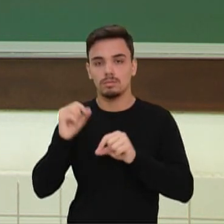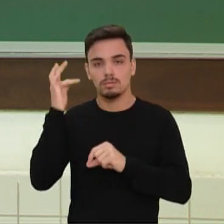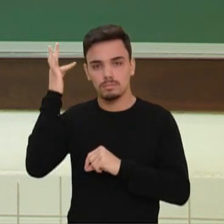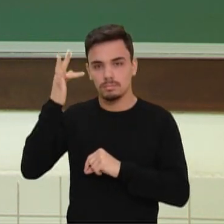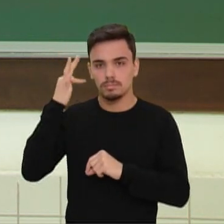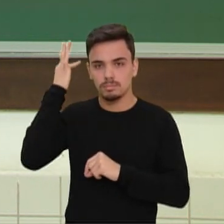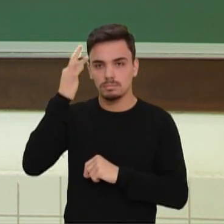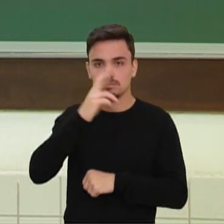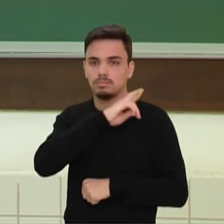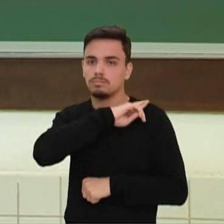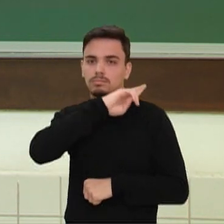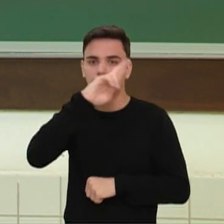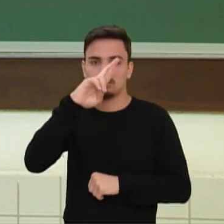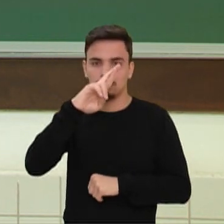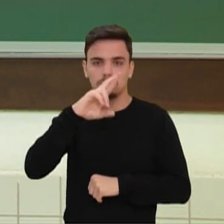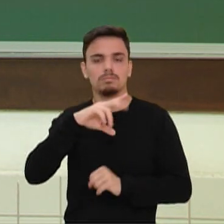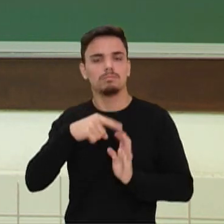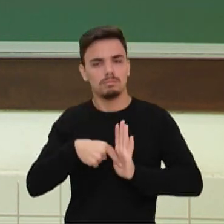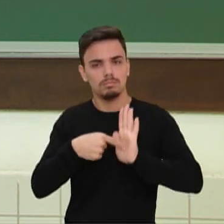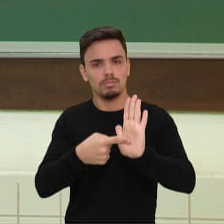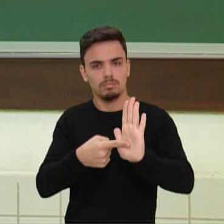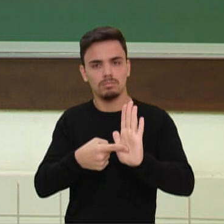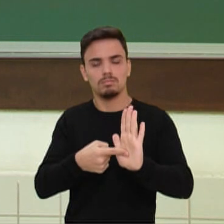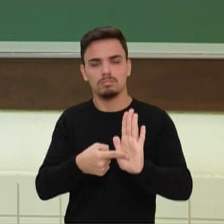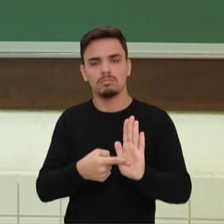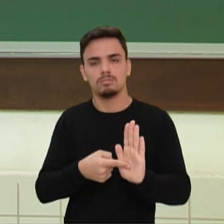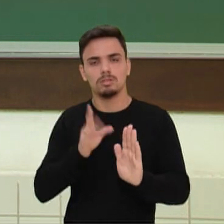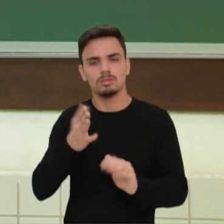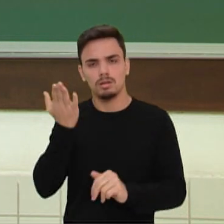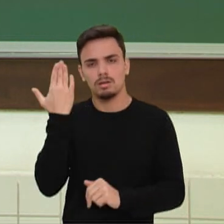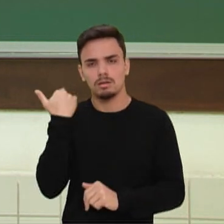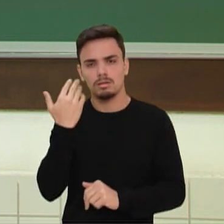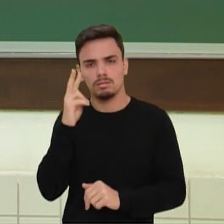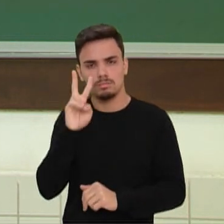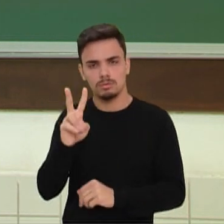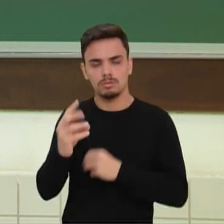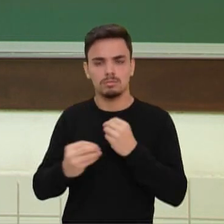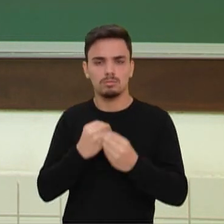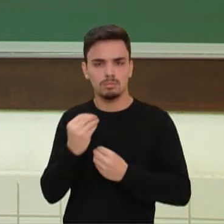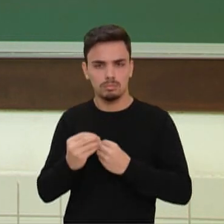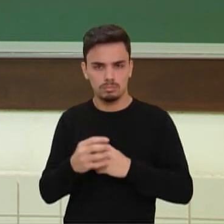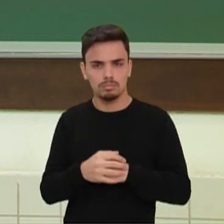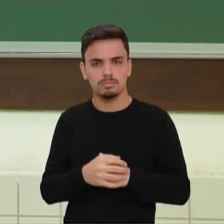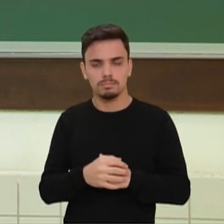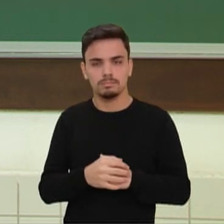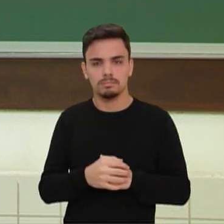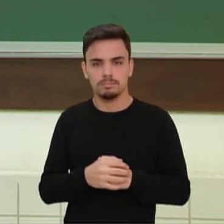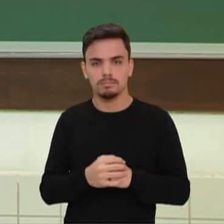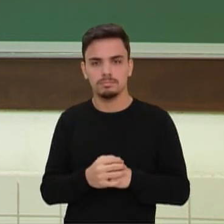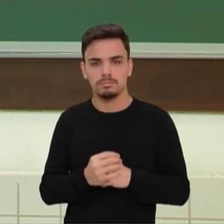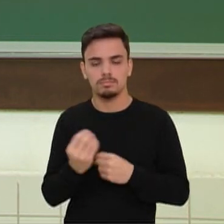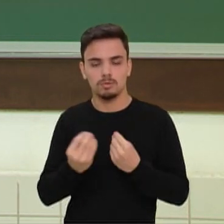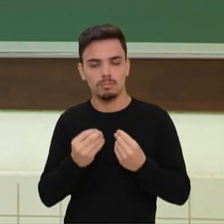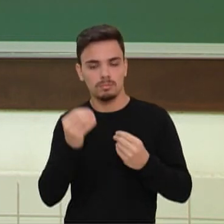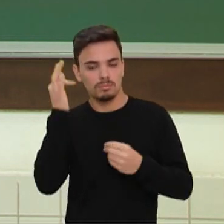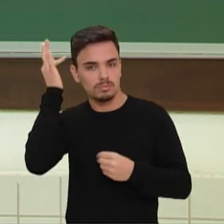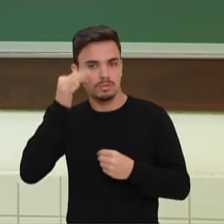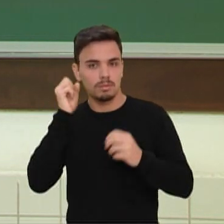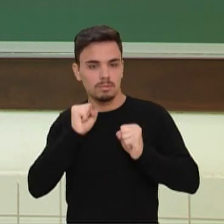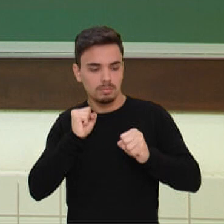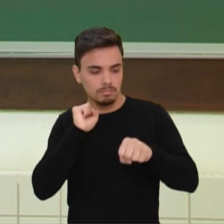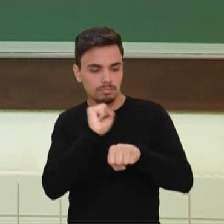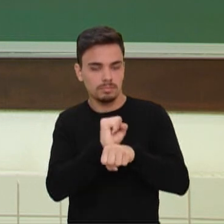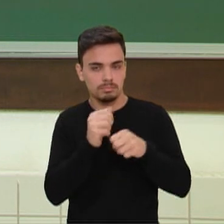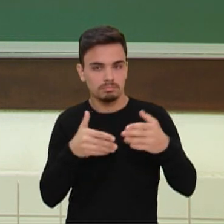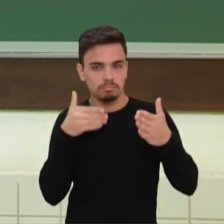filosofia, a religião traz isso também, no caso a gente viu na aula anterior como que a filosofia pode barrar a nossa vida, né?